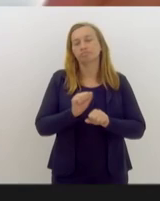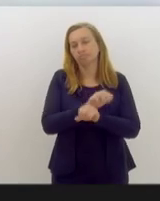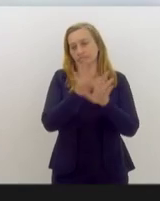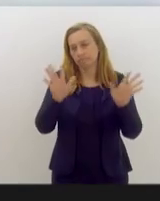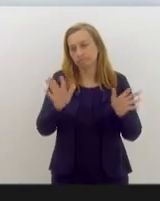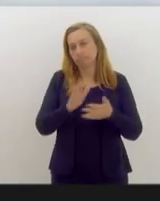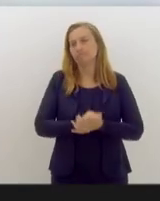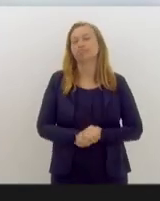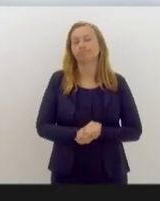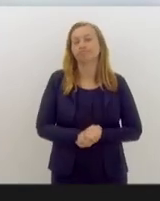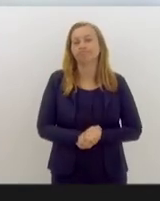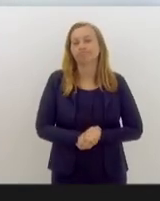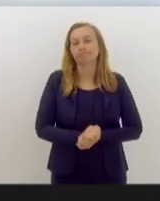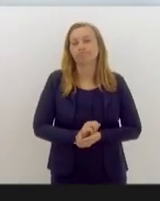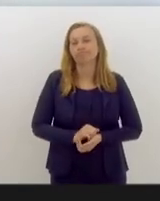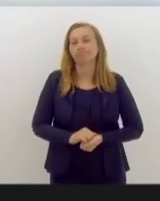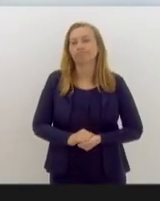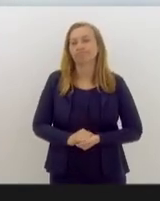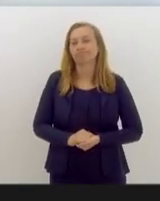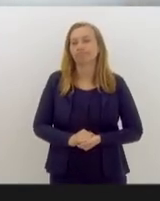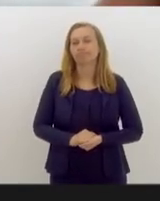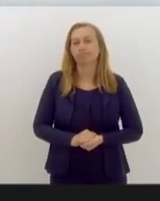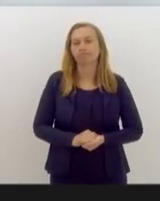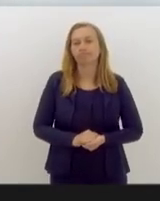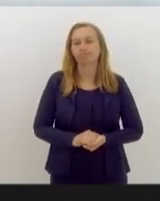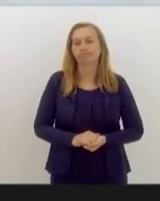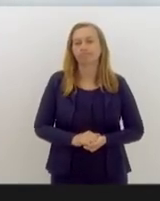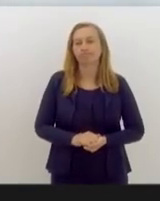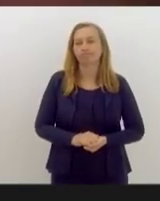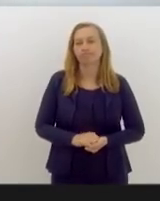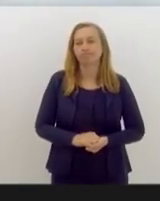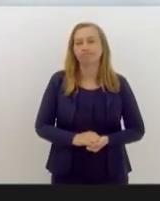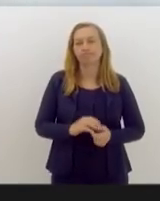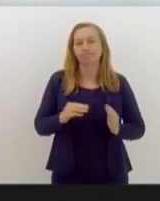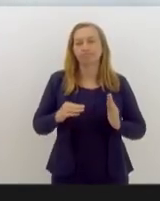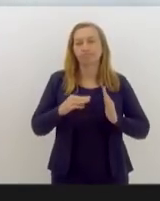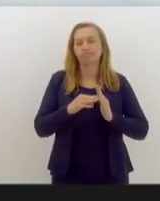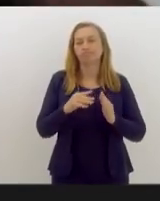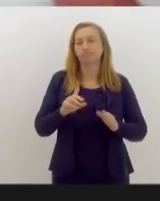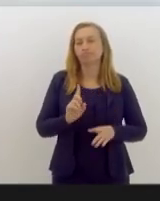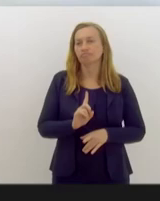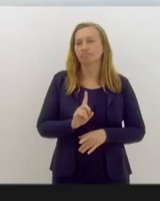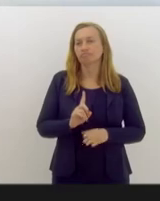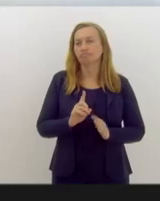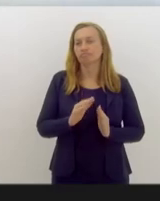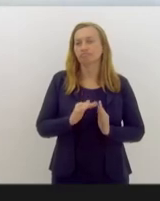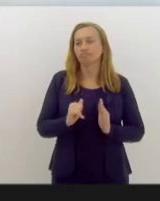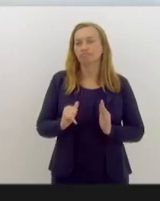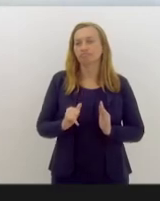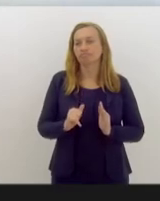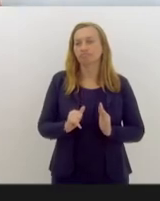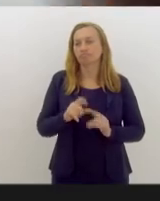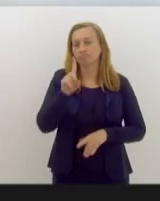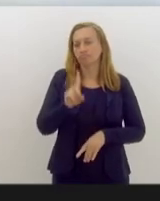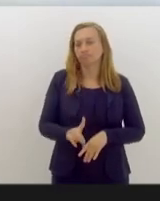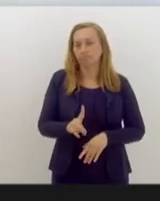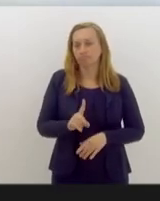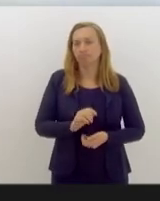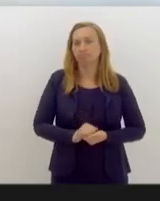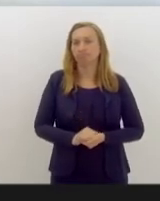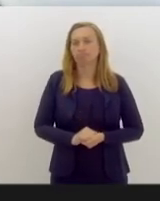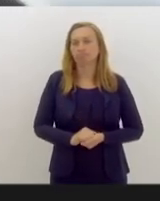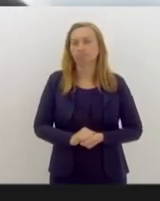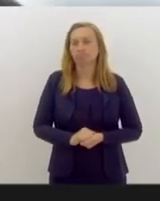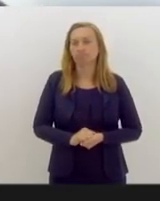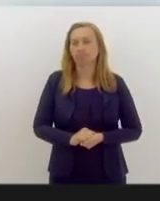que o fato, né, da existência dessa meta não tira a exequibilidade de nenhum direito subjetivo, como